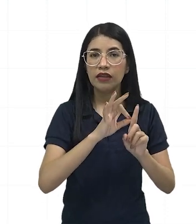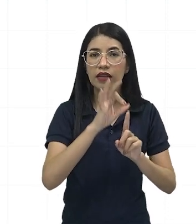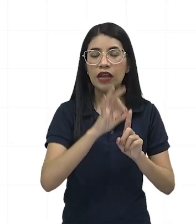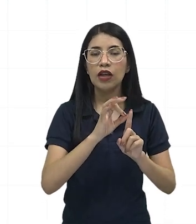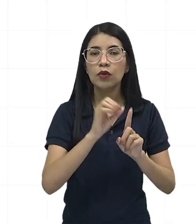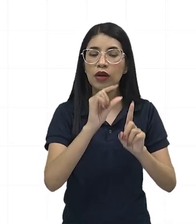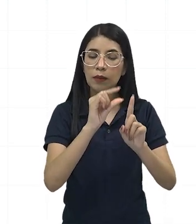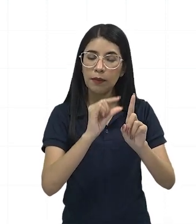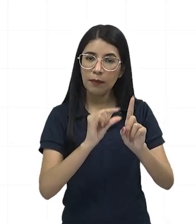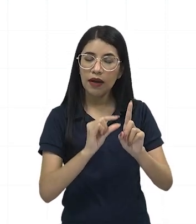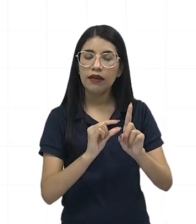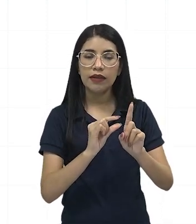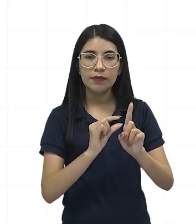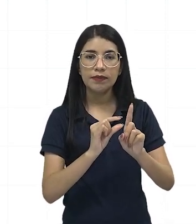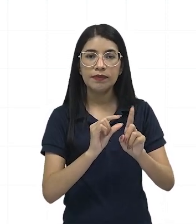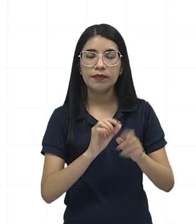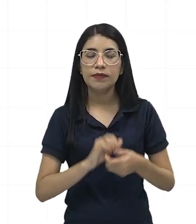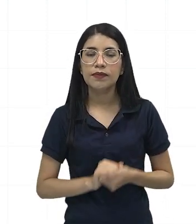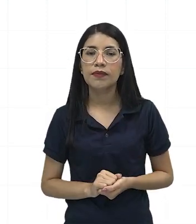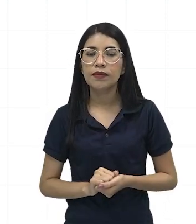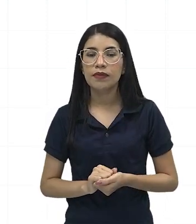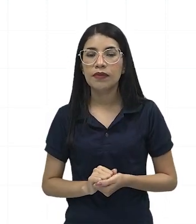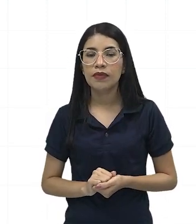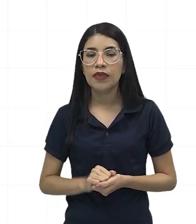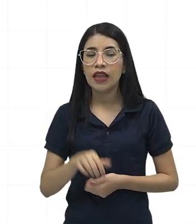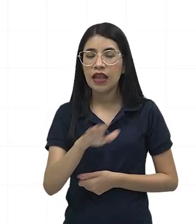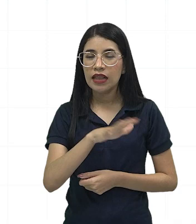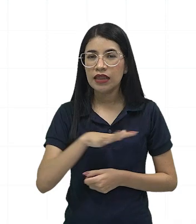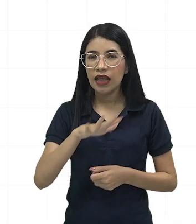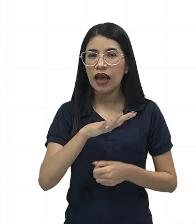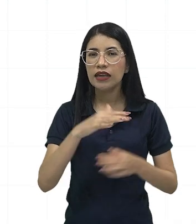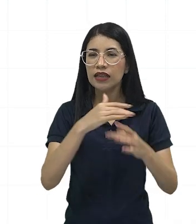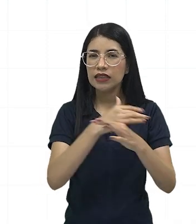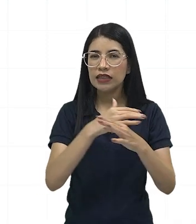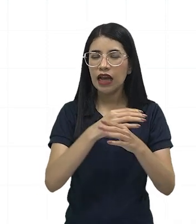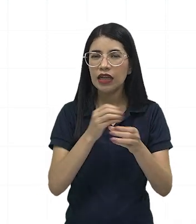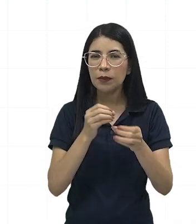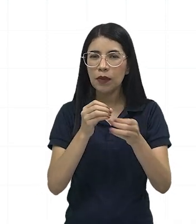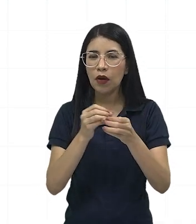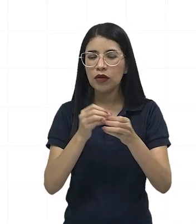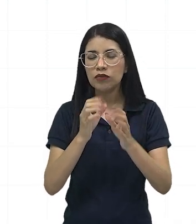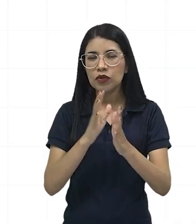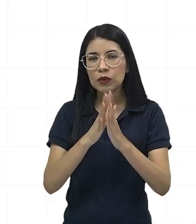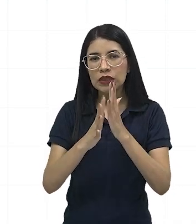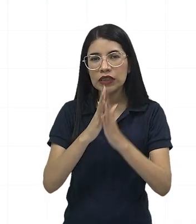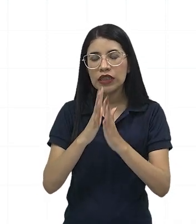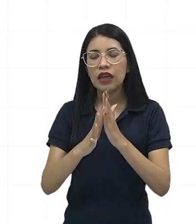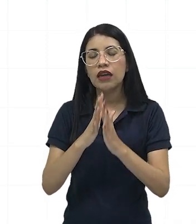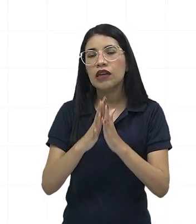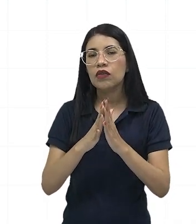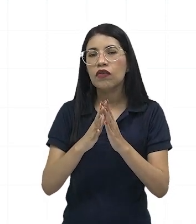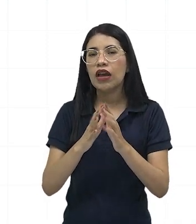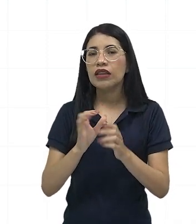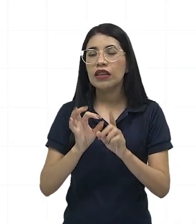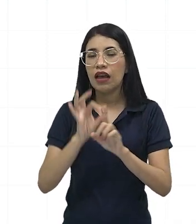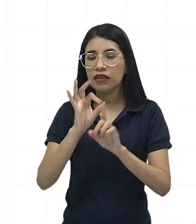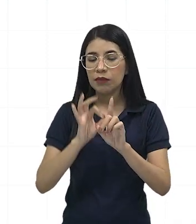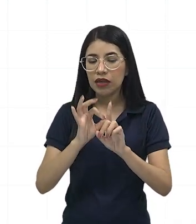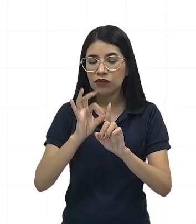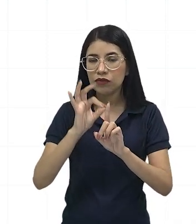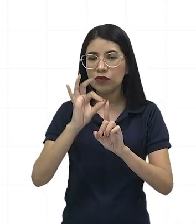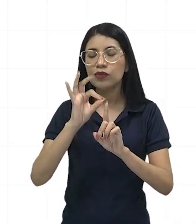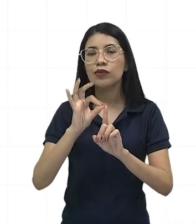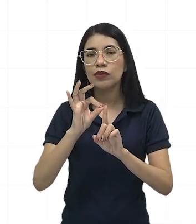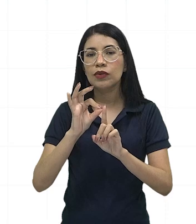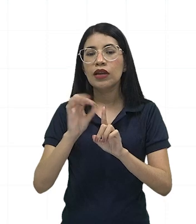é menor, né? Na área periférica, já próximo aos centros, ela já vai aumentando e a